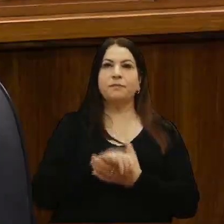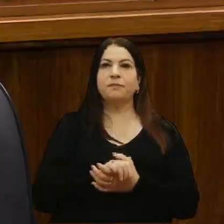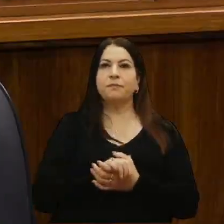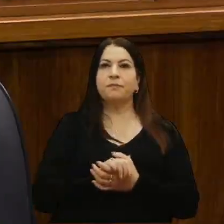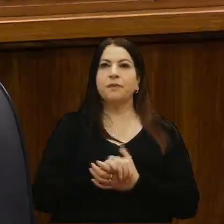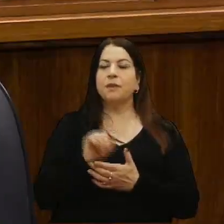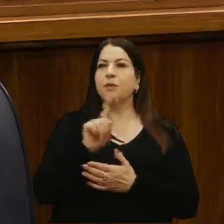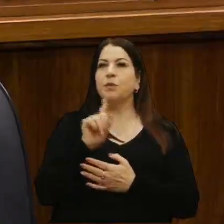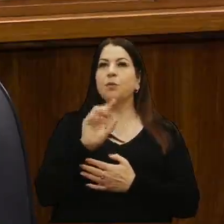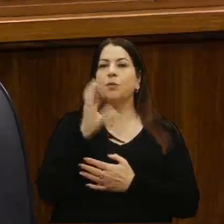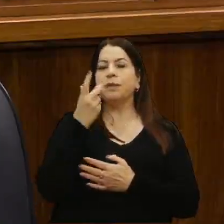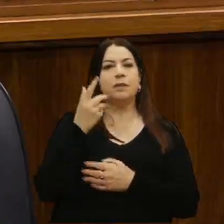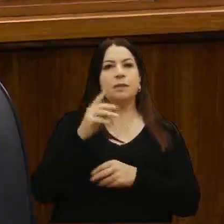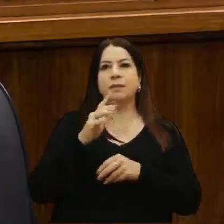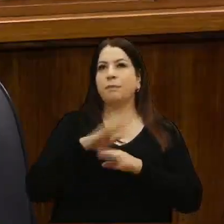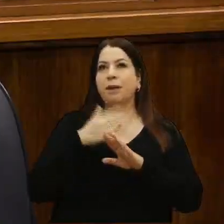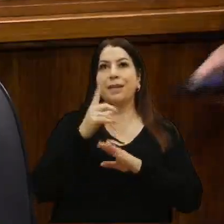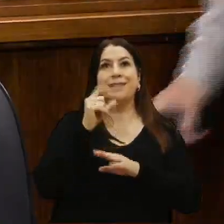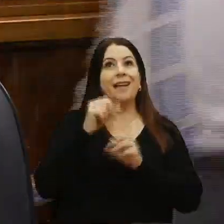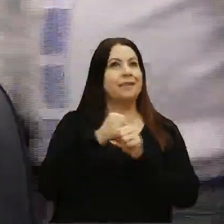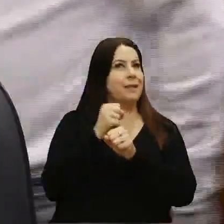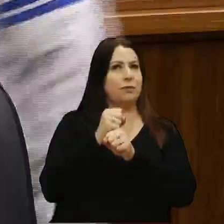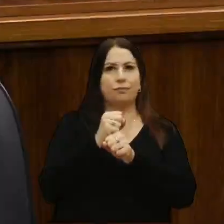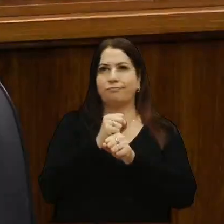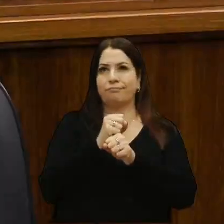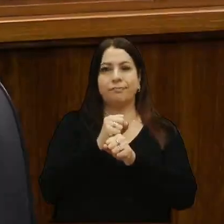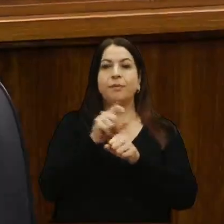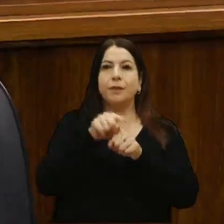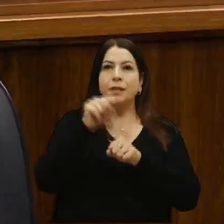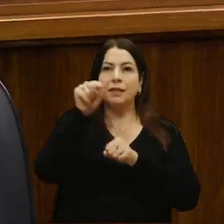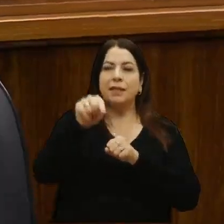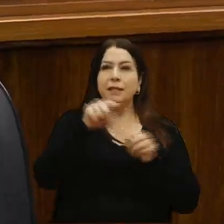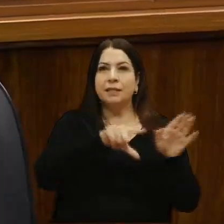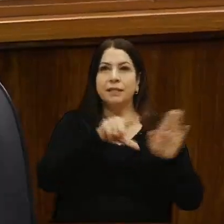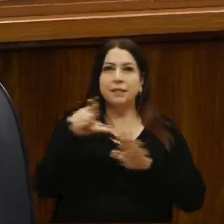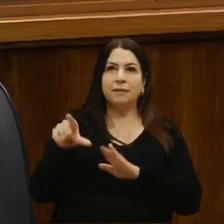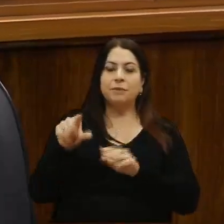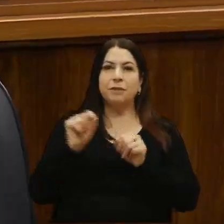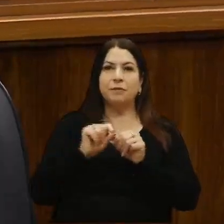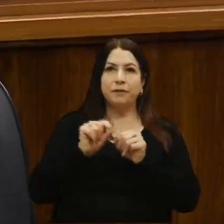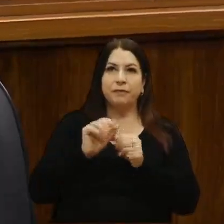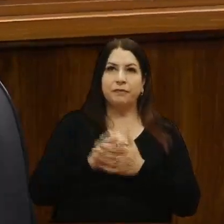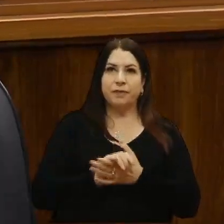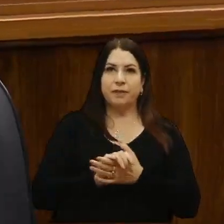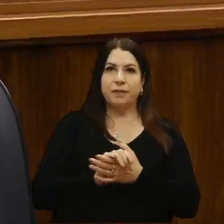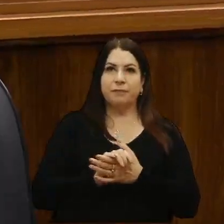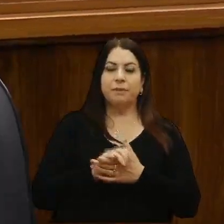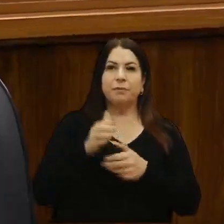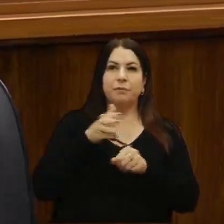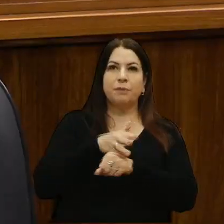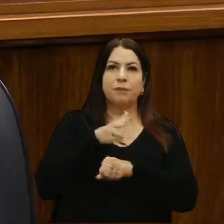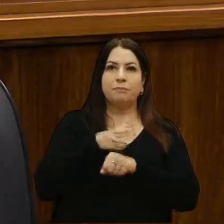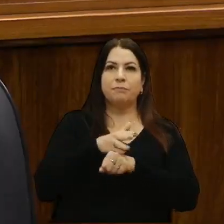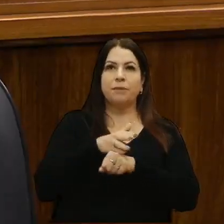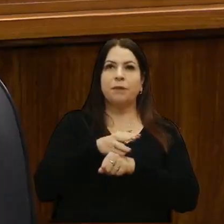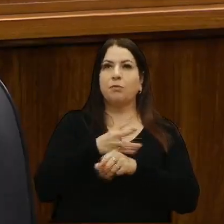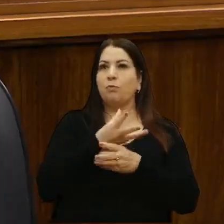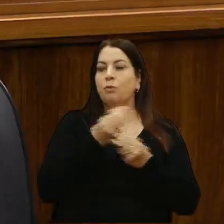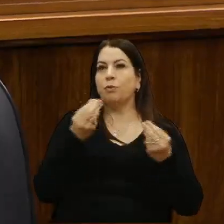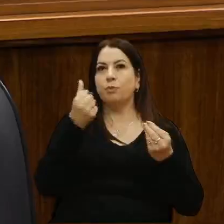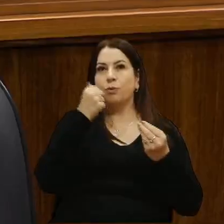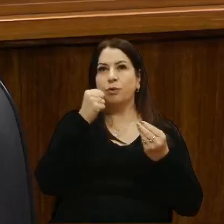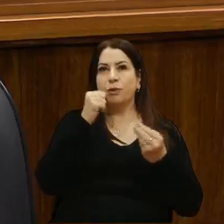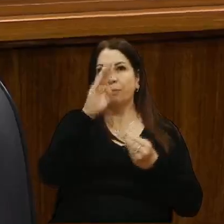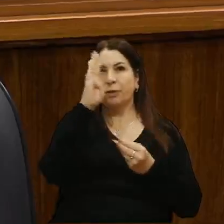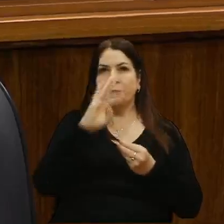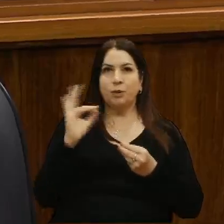não acontecia mais há 10 anos e que nesta semana foi realizada com uma participação massiva de mulheres do